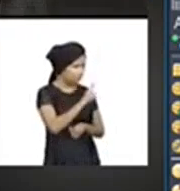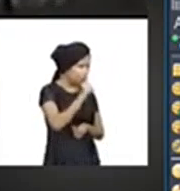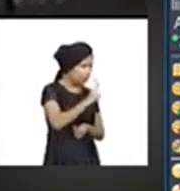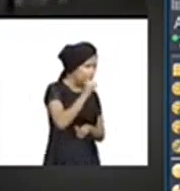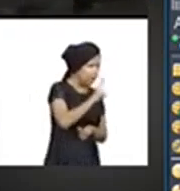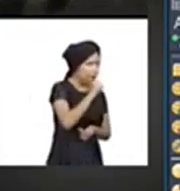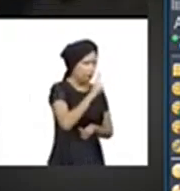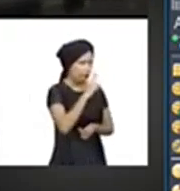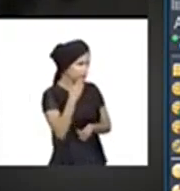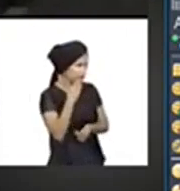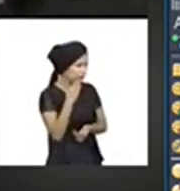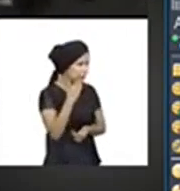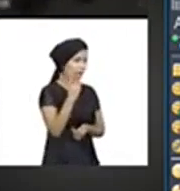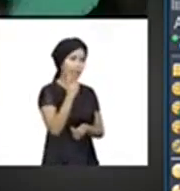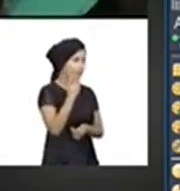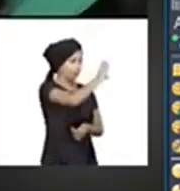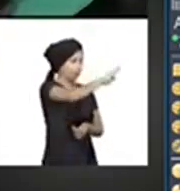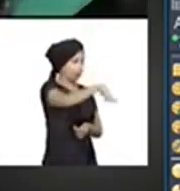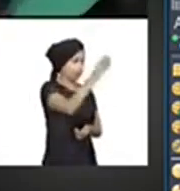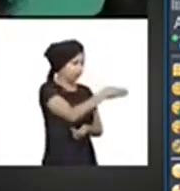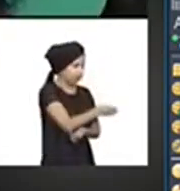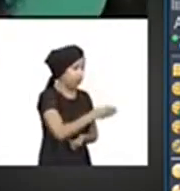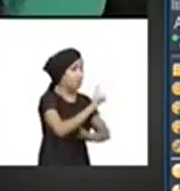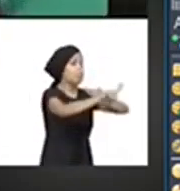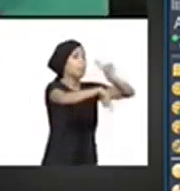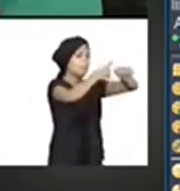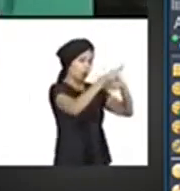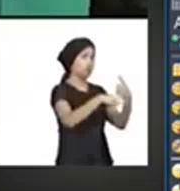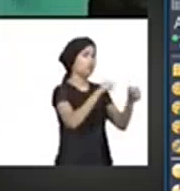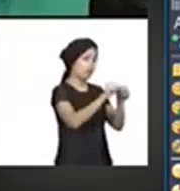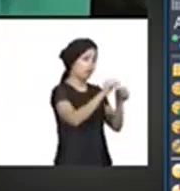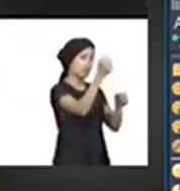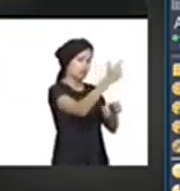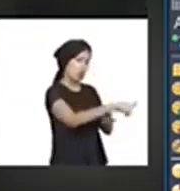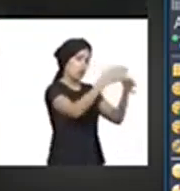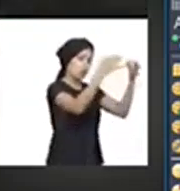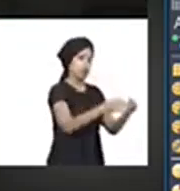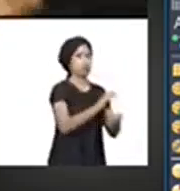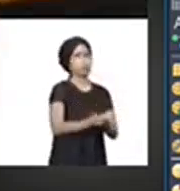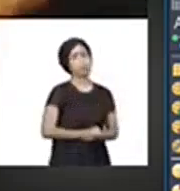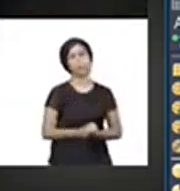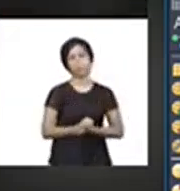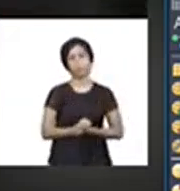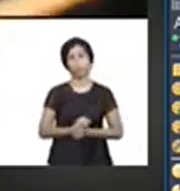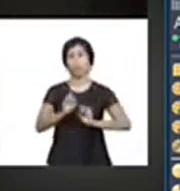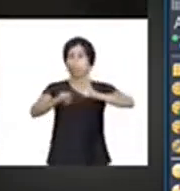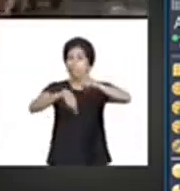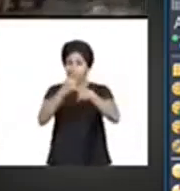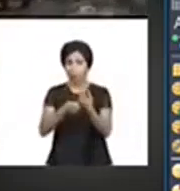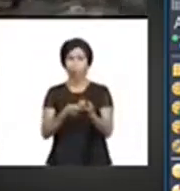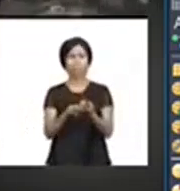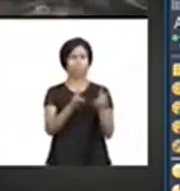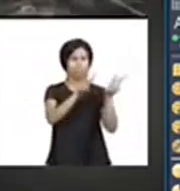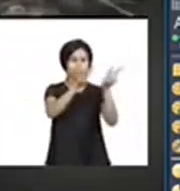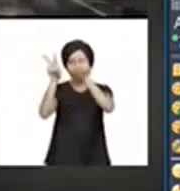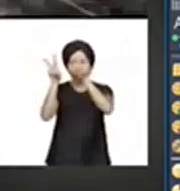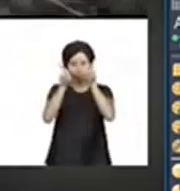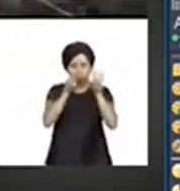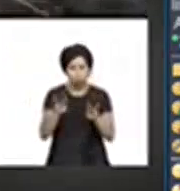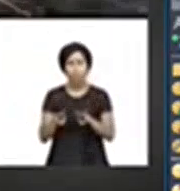exterminado antes de haver a nova perfuração. Só depois de completar o carregamento é que são feitas as ligações. E,